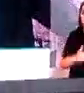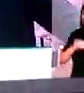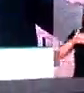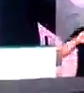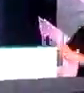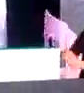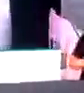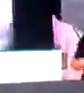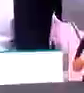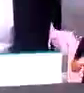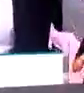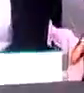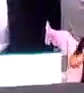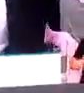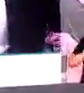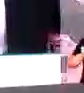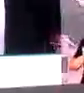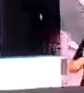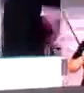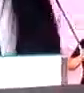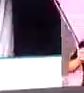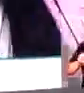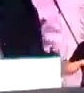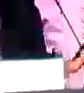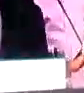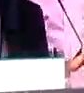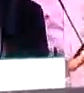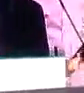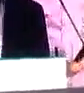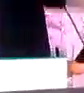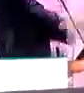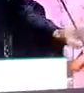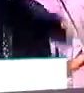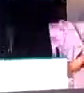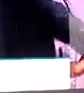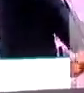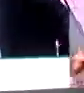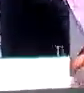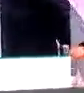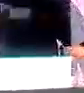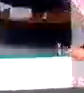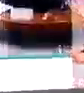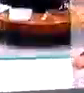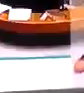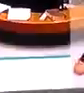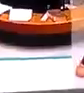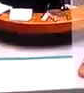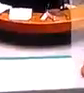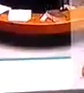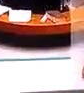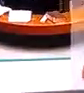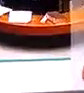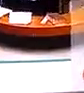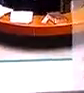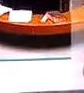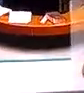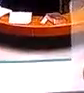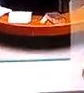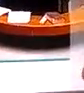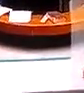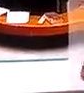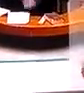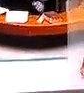reduzir a gasolina, para reduzir o óleo diesel, para reduzir o álcool, o gás, é o que eles querem. É interessante dizer que a